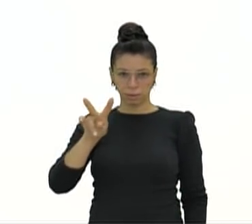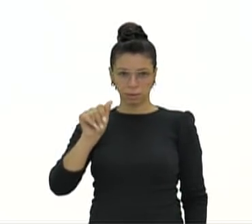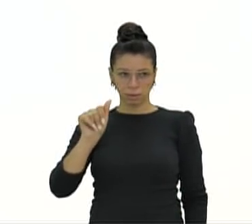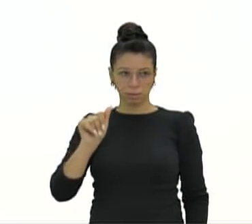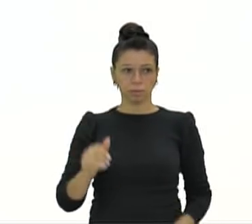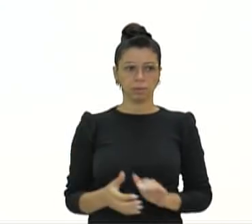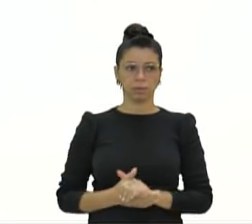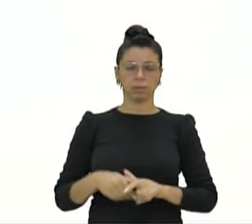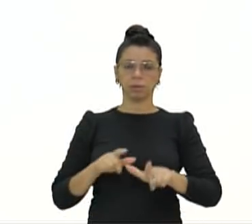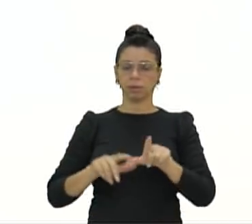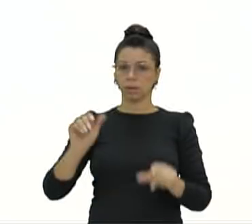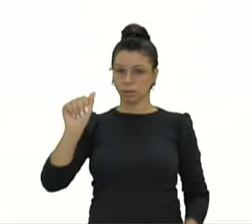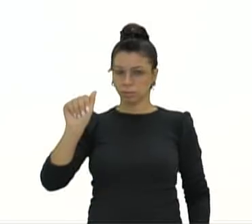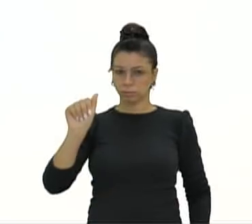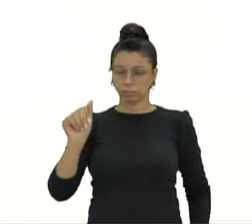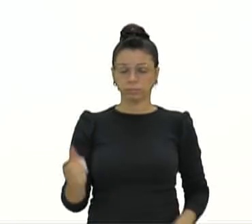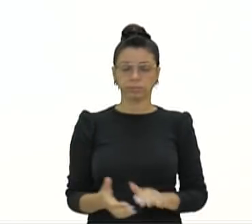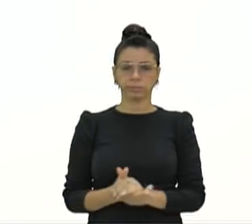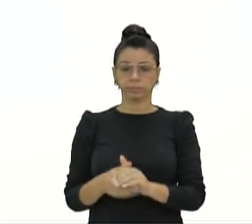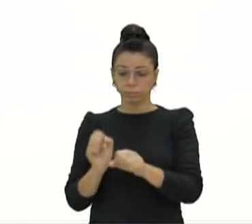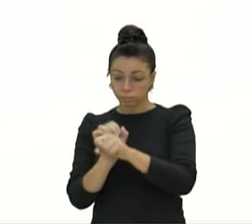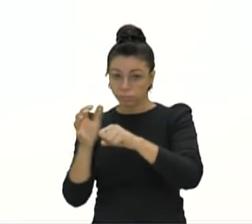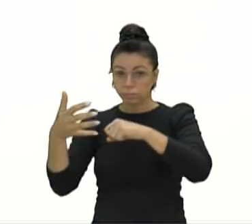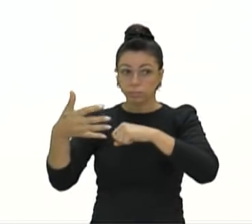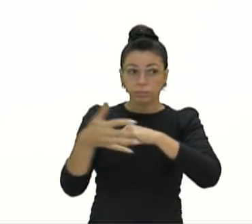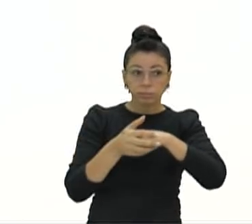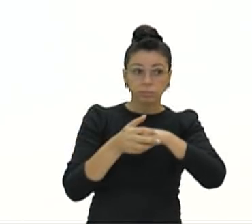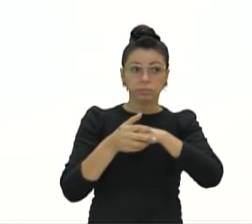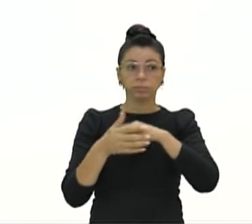A. Na letra B, o vírus chamado